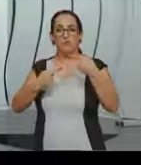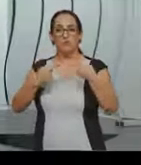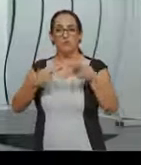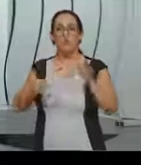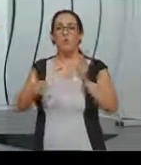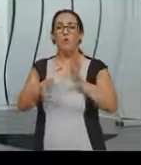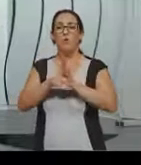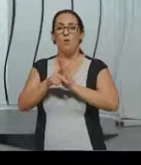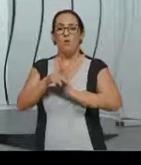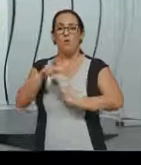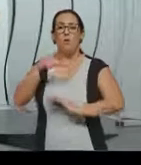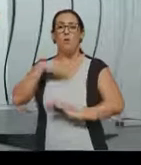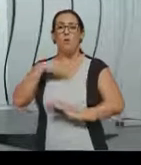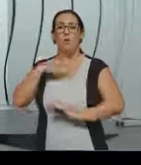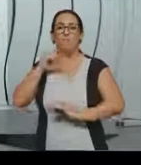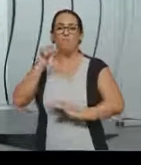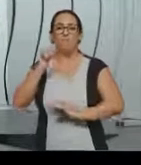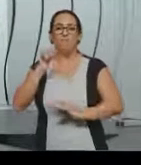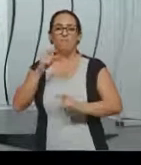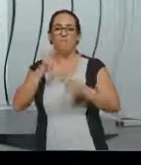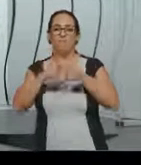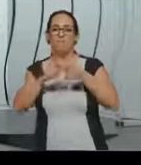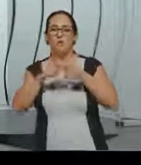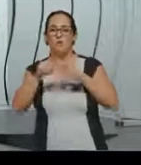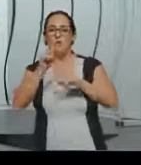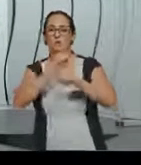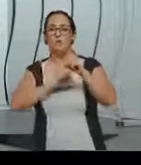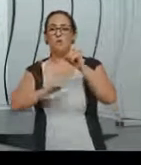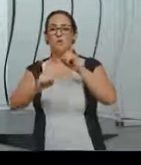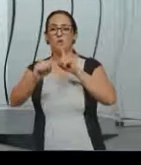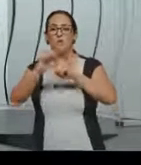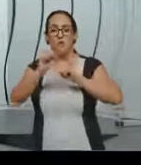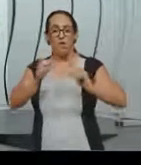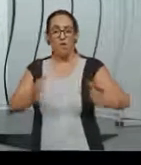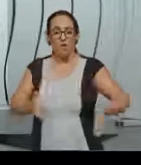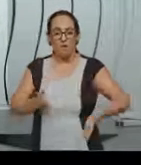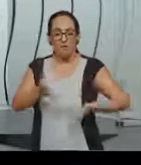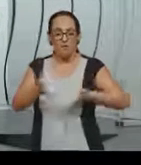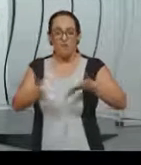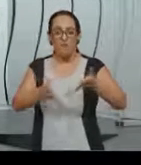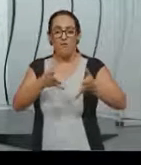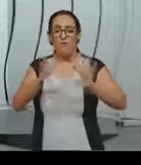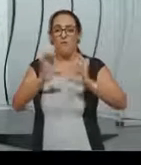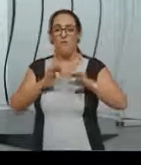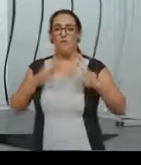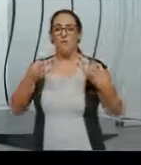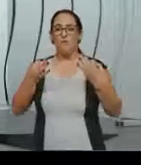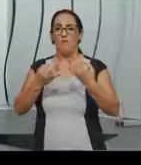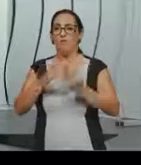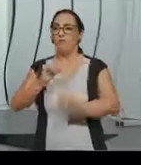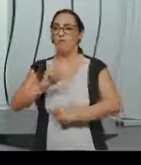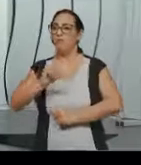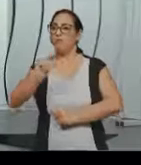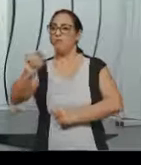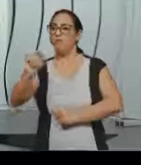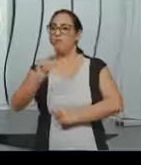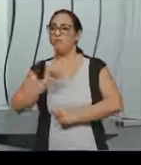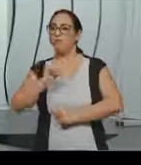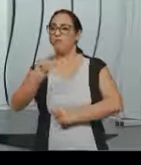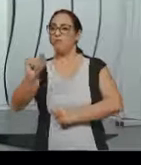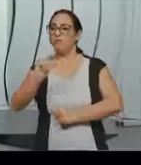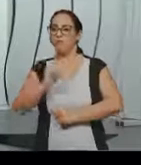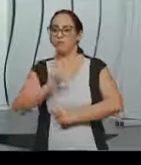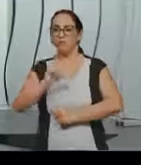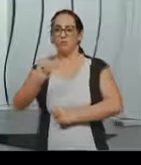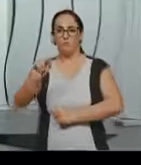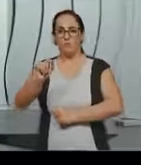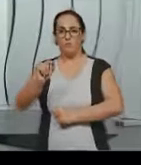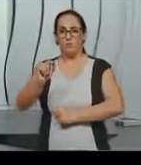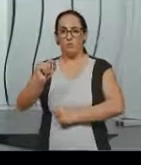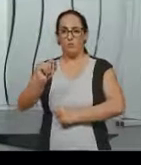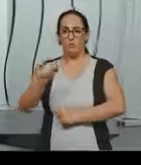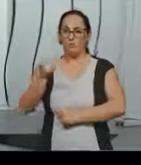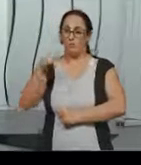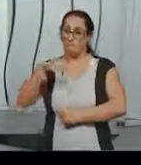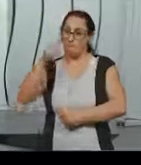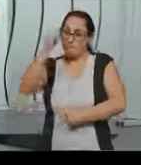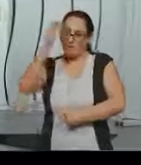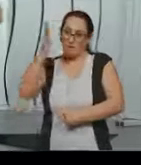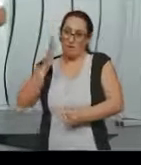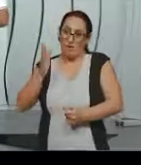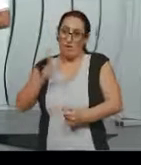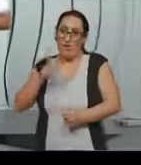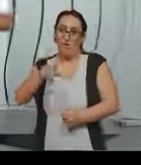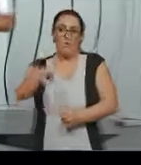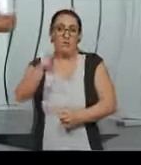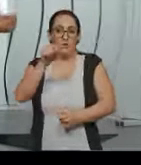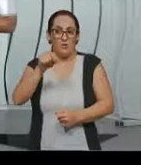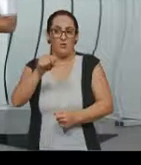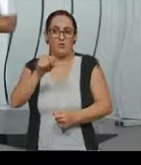instabilidade social que tem estimulado famílias venezuelanas a se deslocar para outros destinos, um dos quais o Brasil.